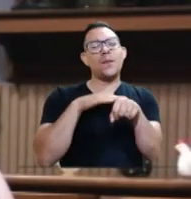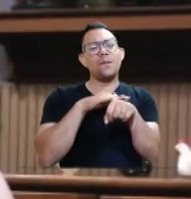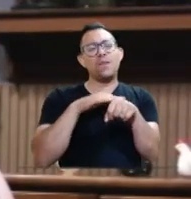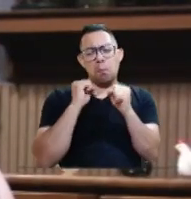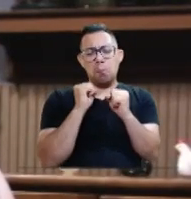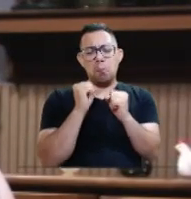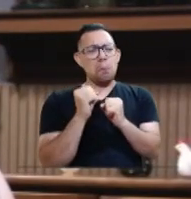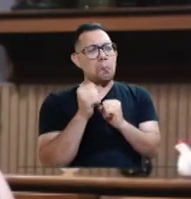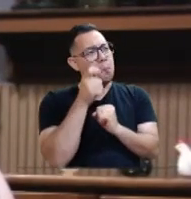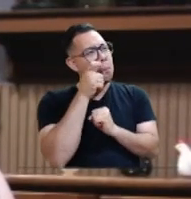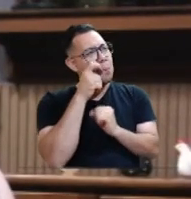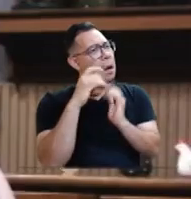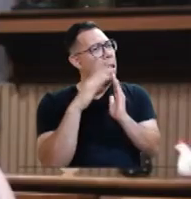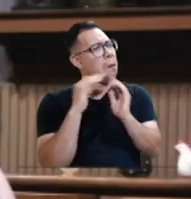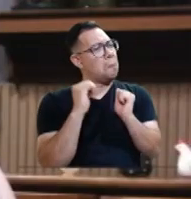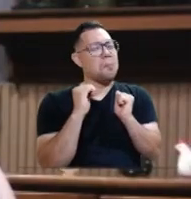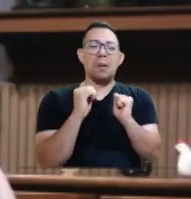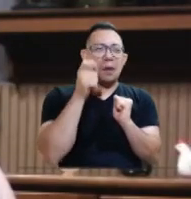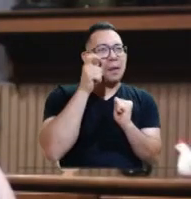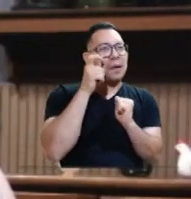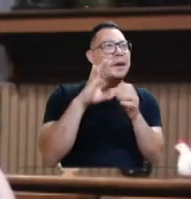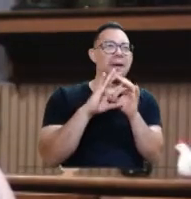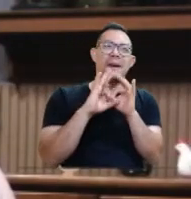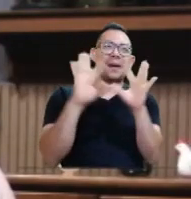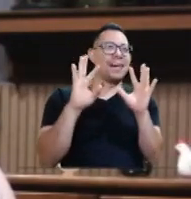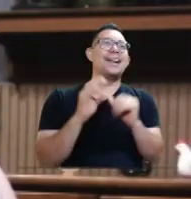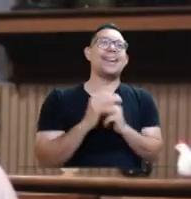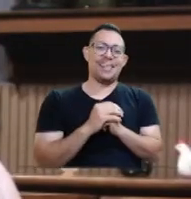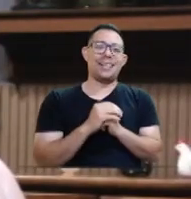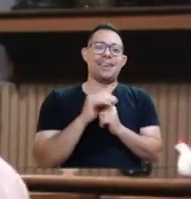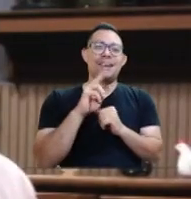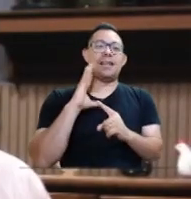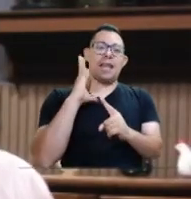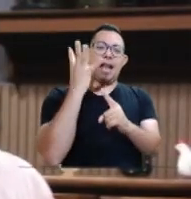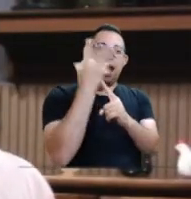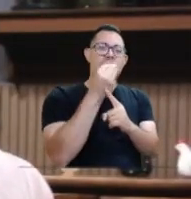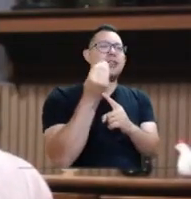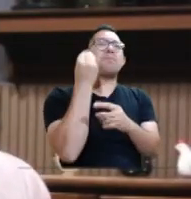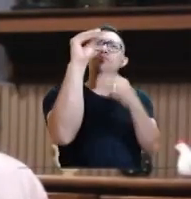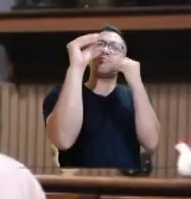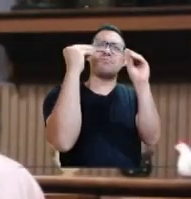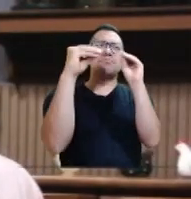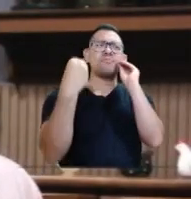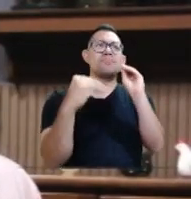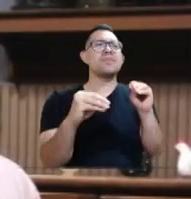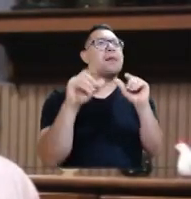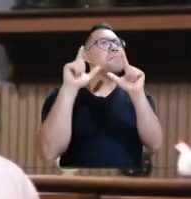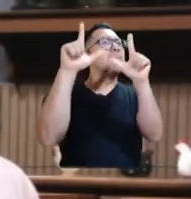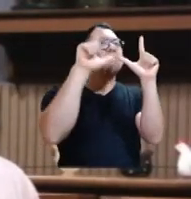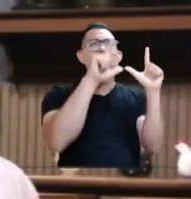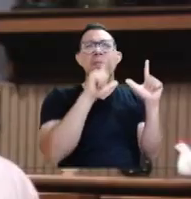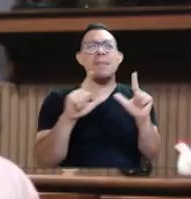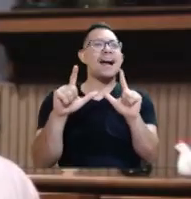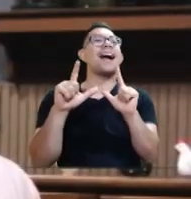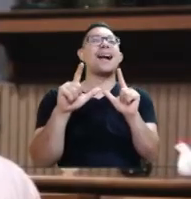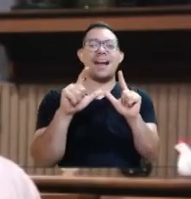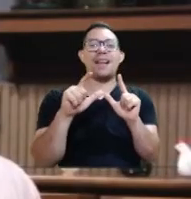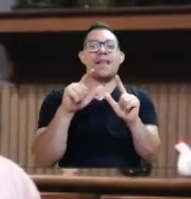Indiana. Eu falei, olha, eu posso ir na sua casa com a Mata? Eu falei que vai ser mais obra de arte minha casa. E na entrada